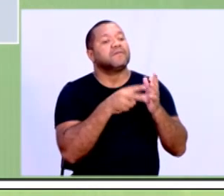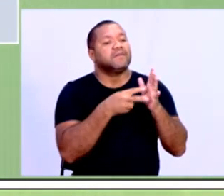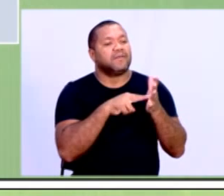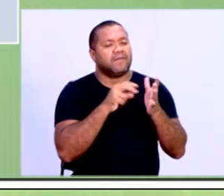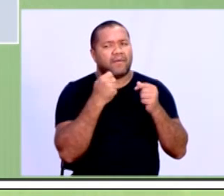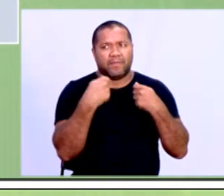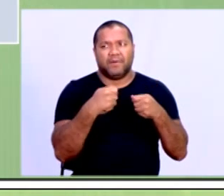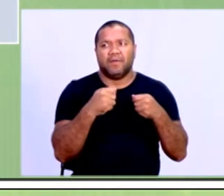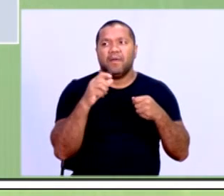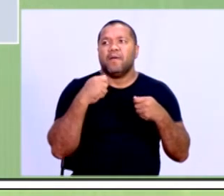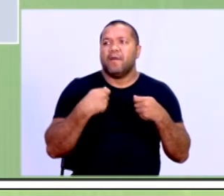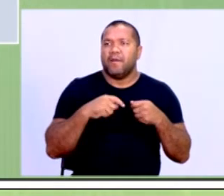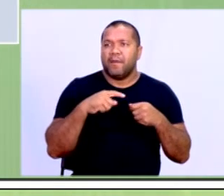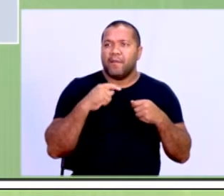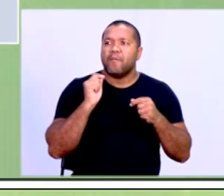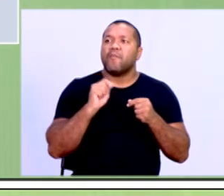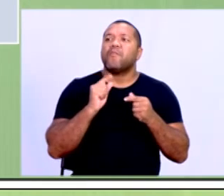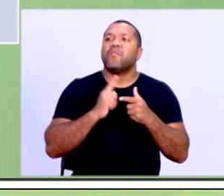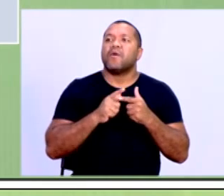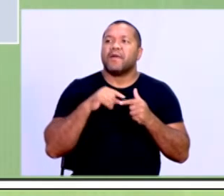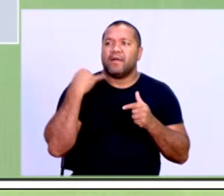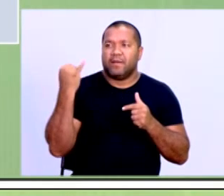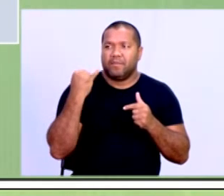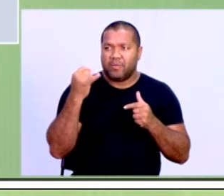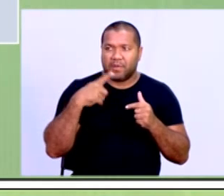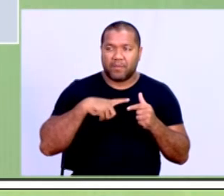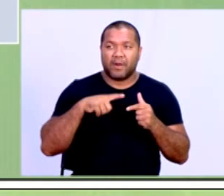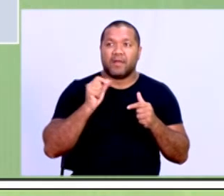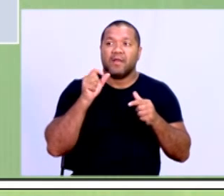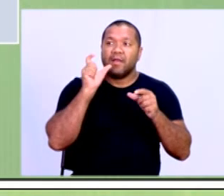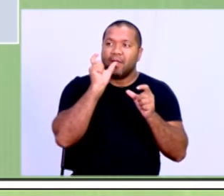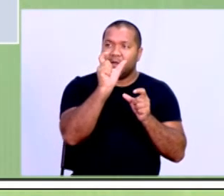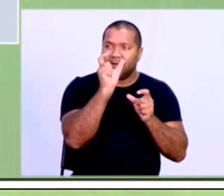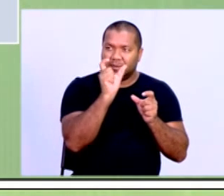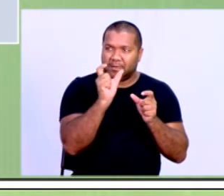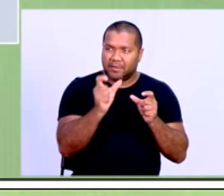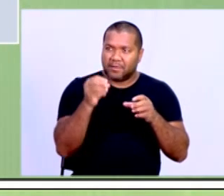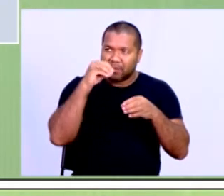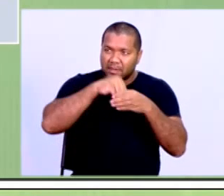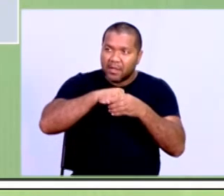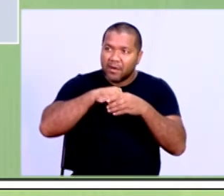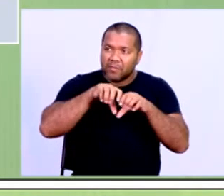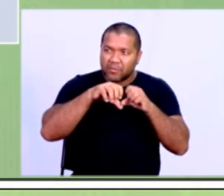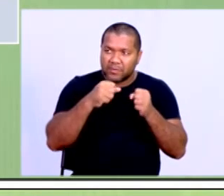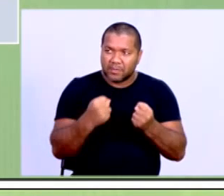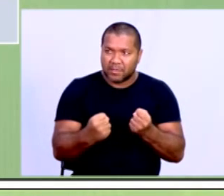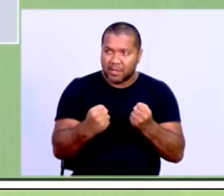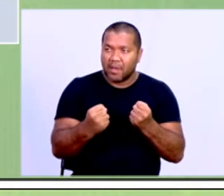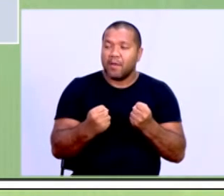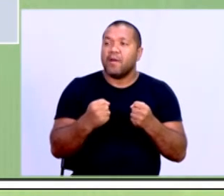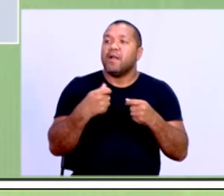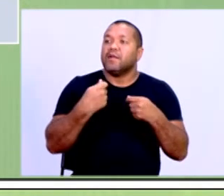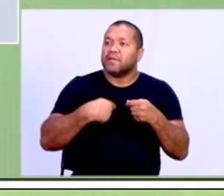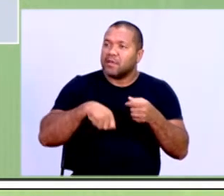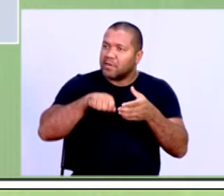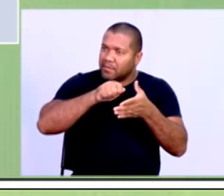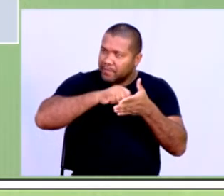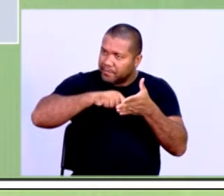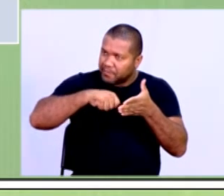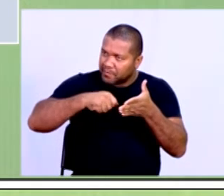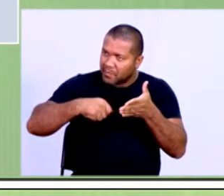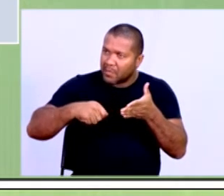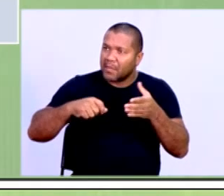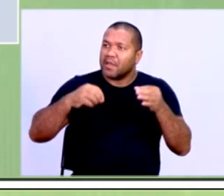meu sistema. Para quê? Para que esses campos dentro do meu sistema, eles sejam descritos corretamente para